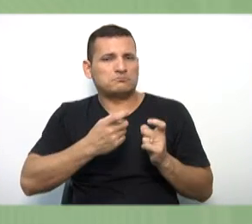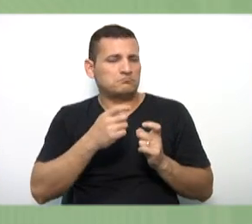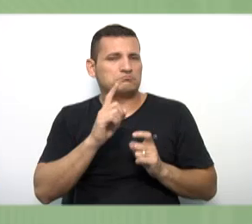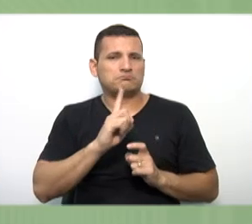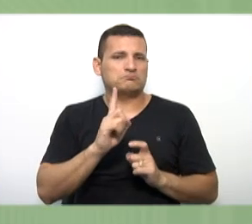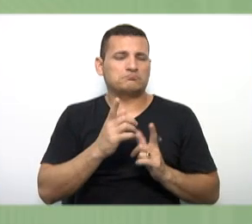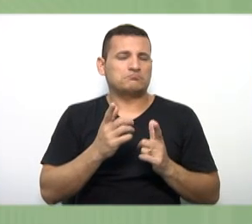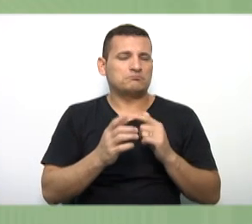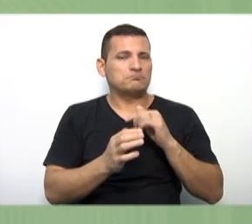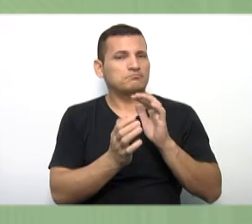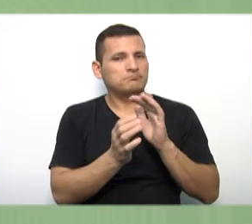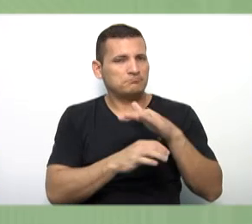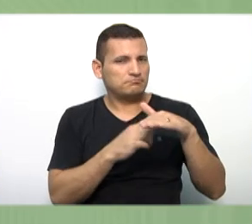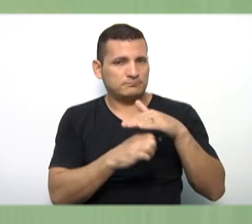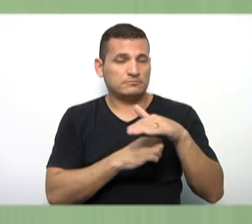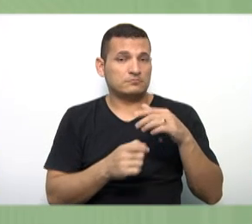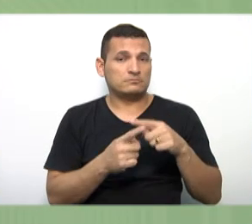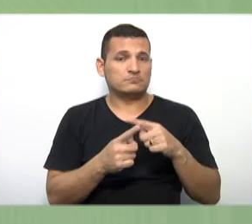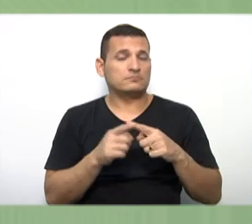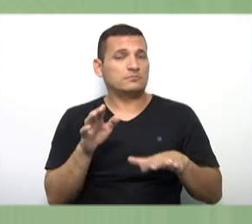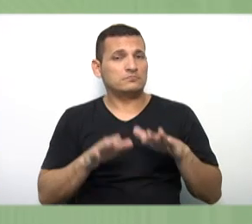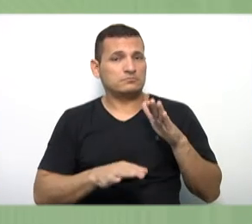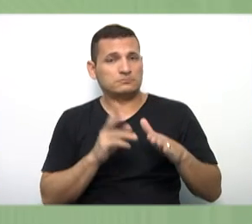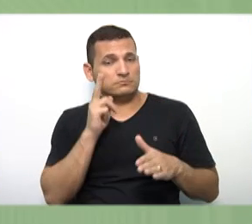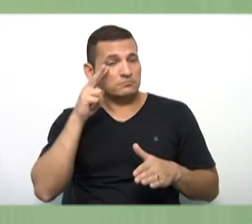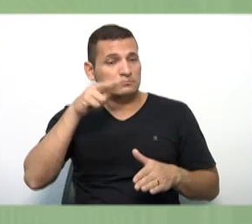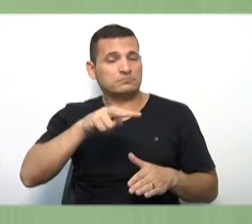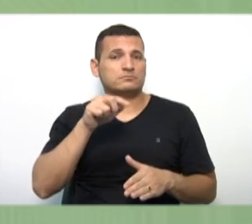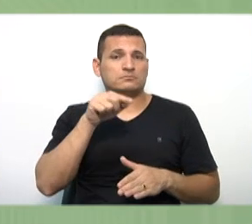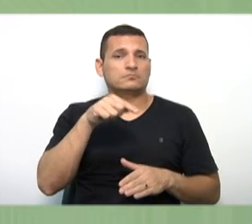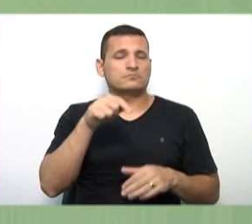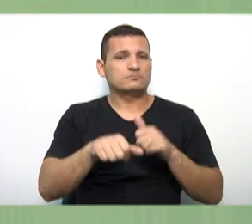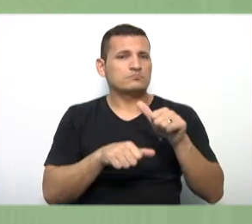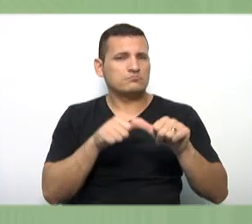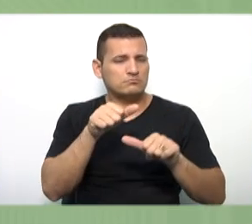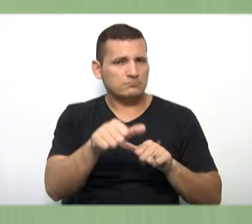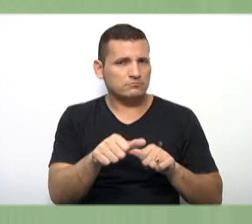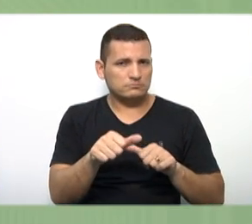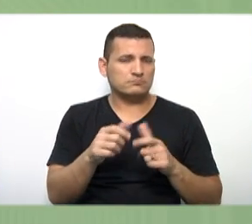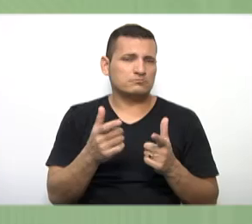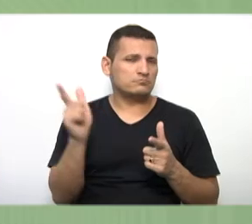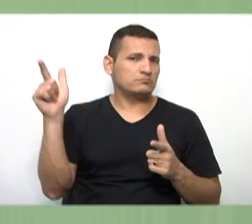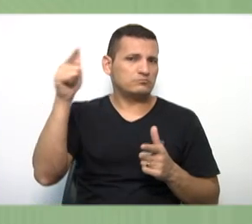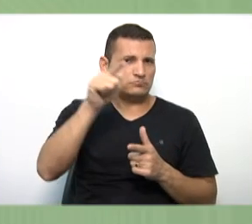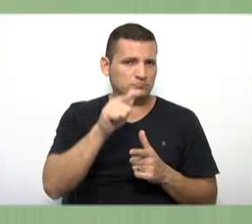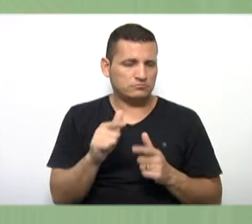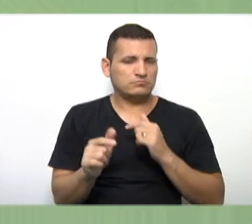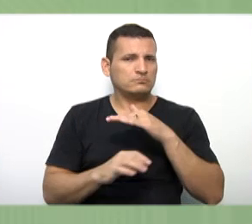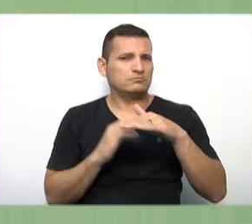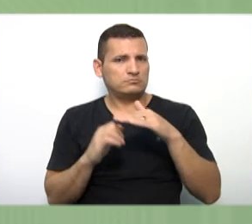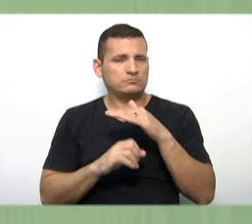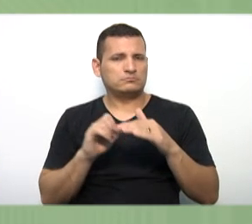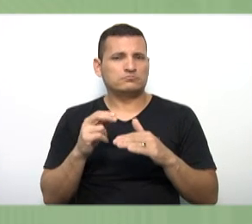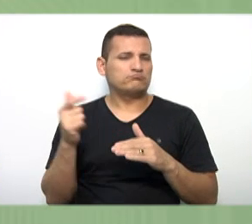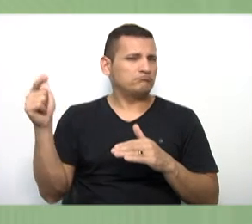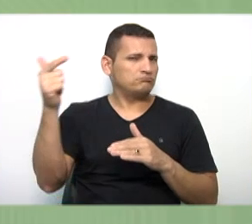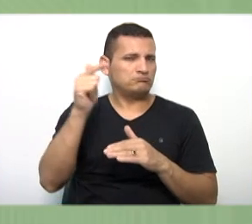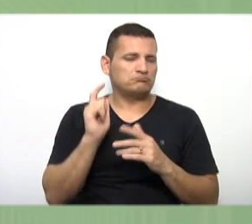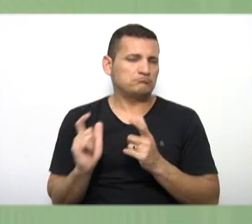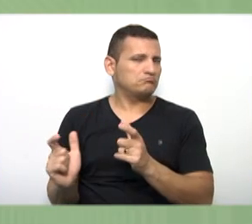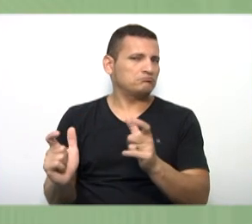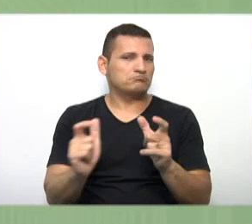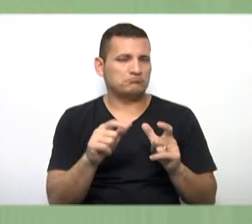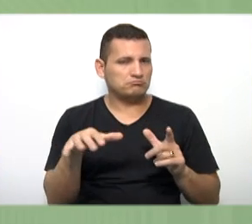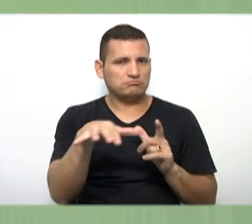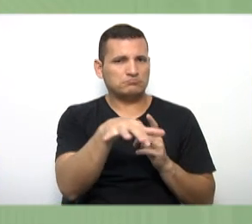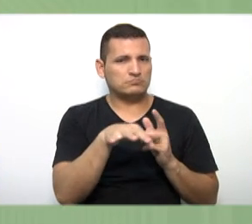vezes a gente olha para a mudança e em outras empresas ou em outros setores, a gente